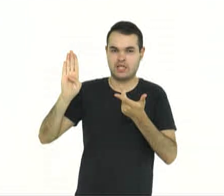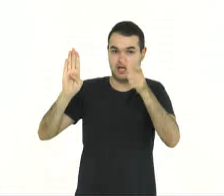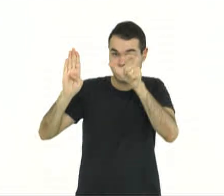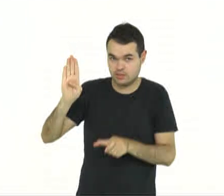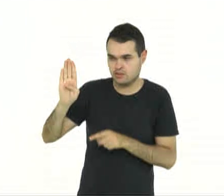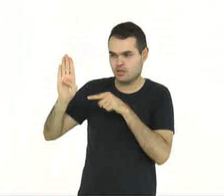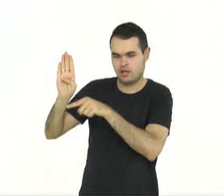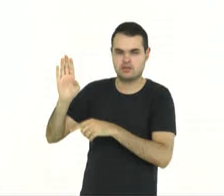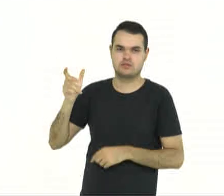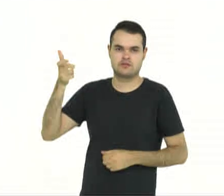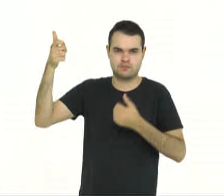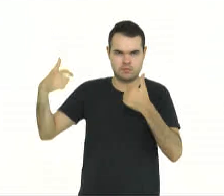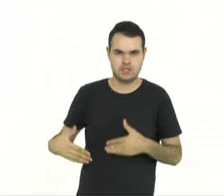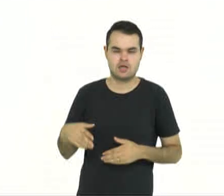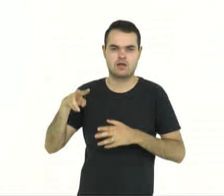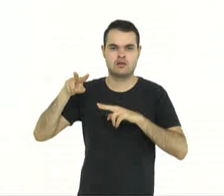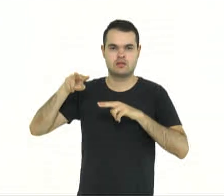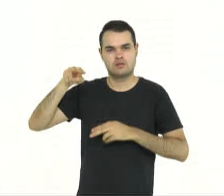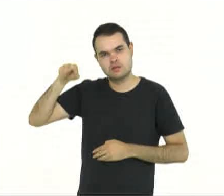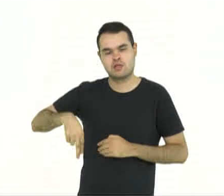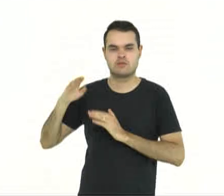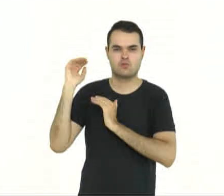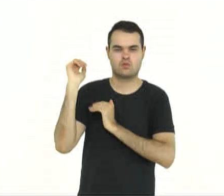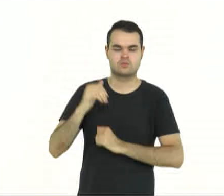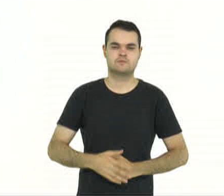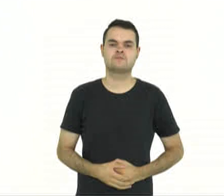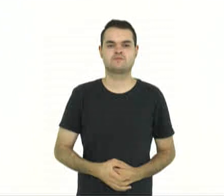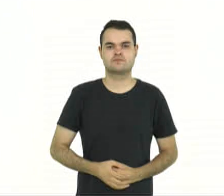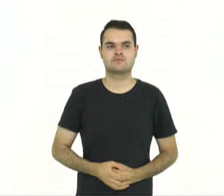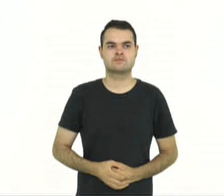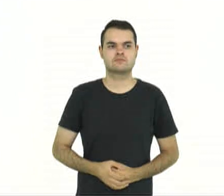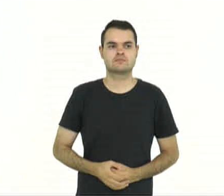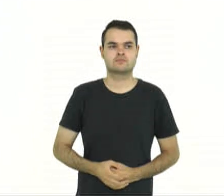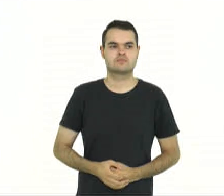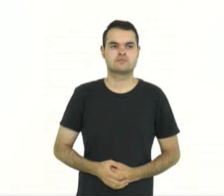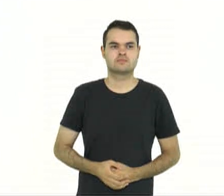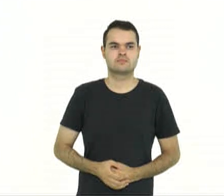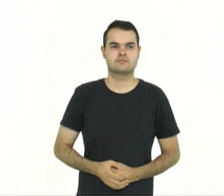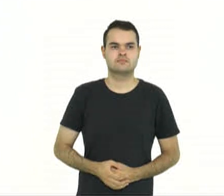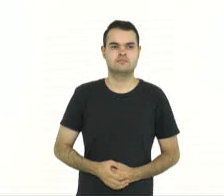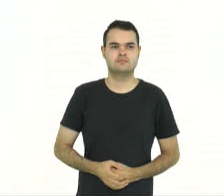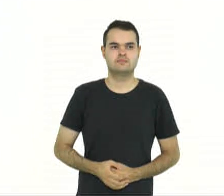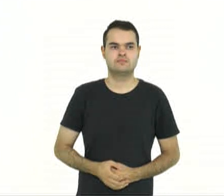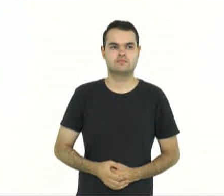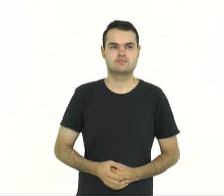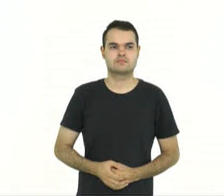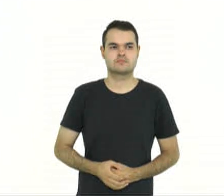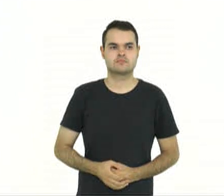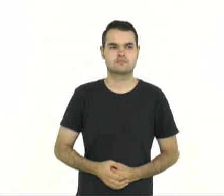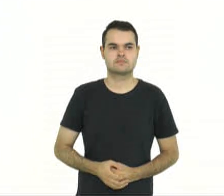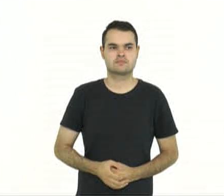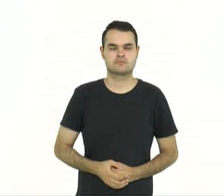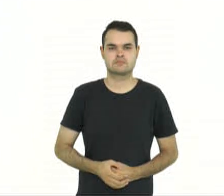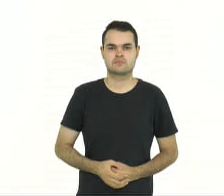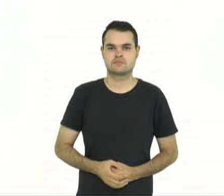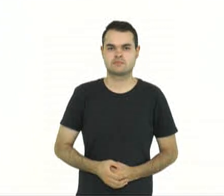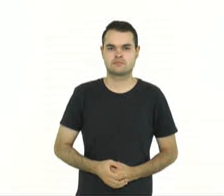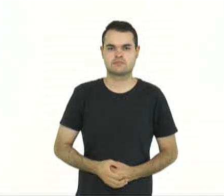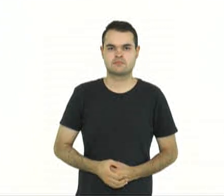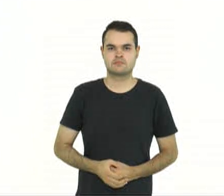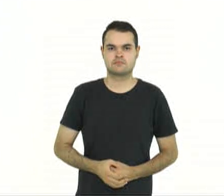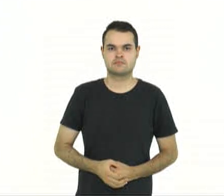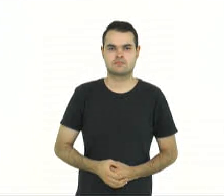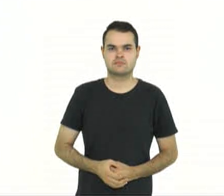mi vocación es el diseño gráfico, pero no sé qué profesión voy a estudiar. Me gusta lo relacionado con la